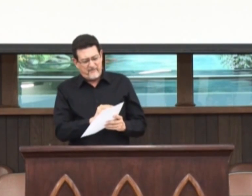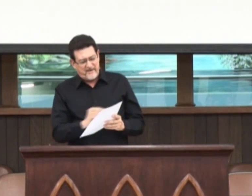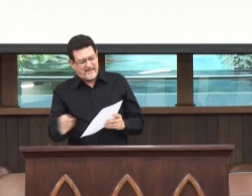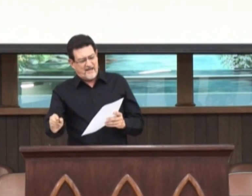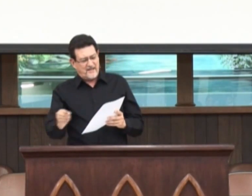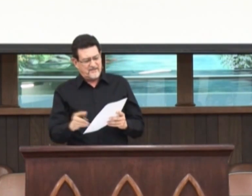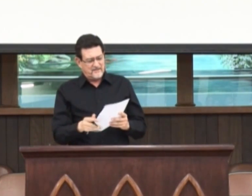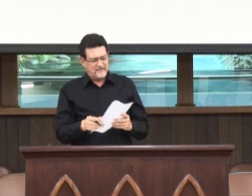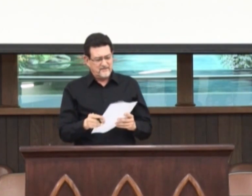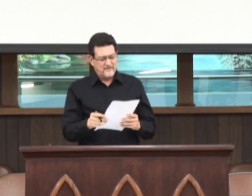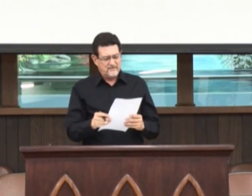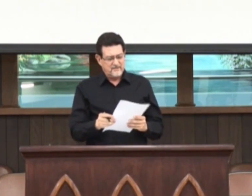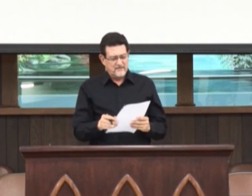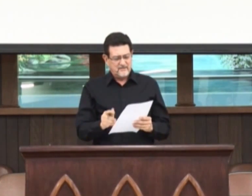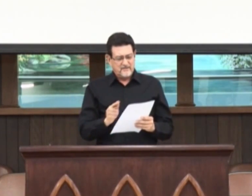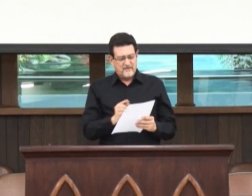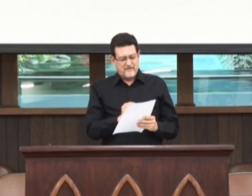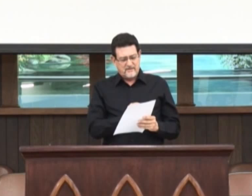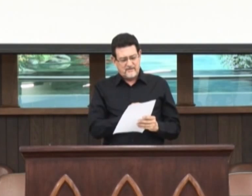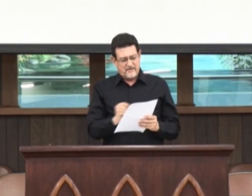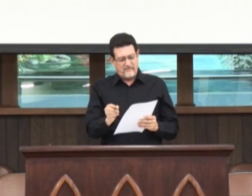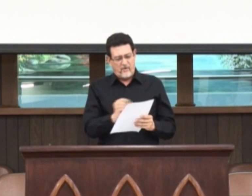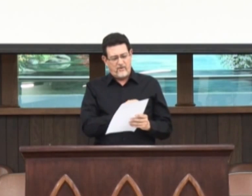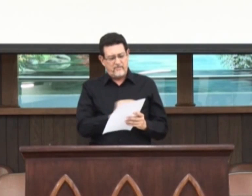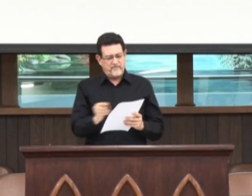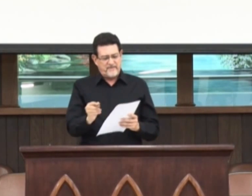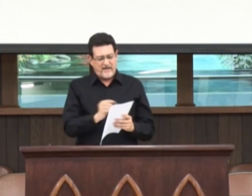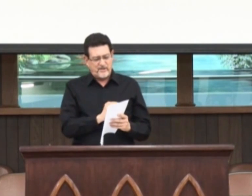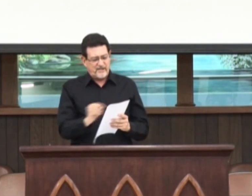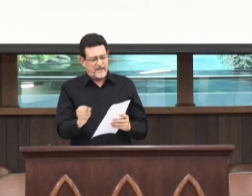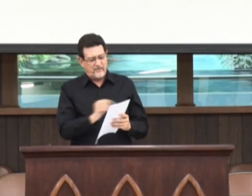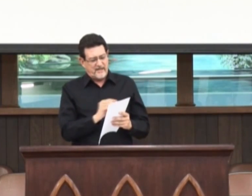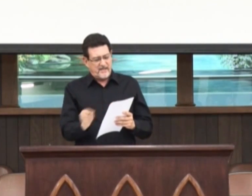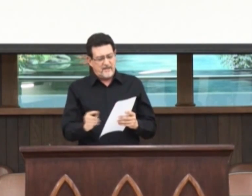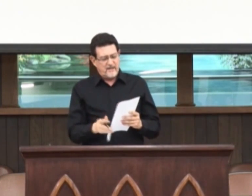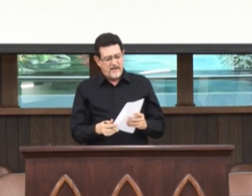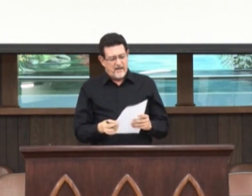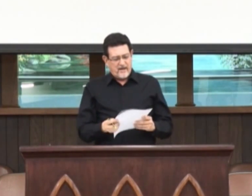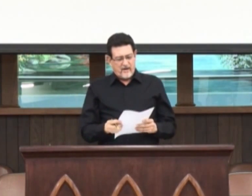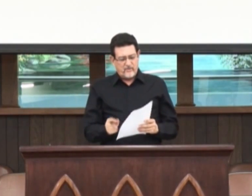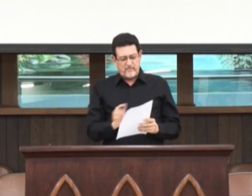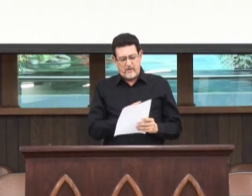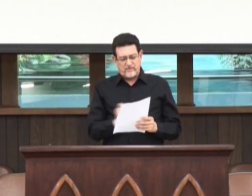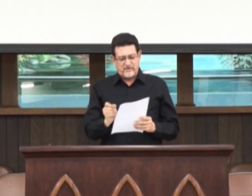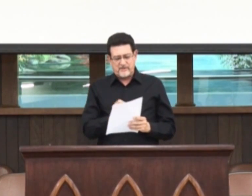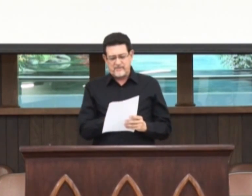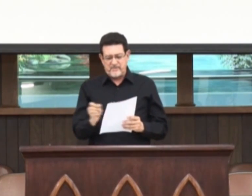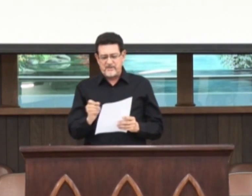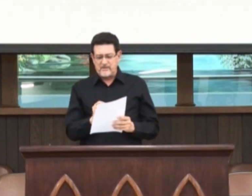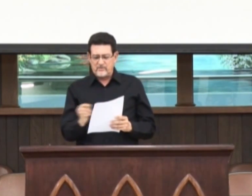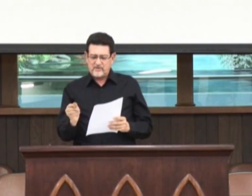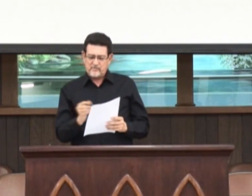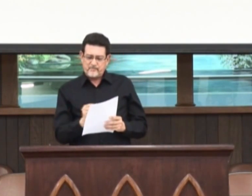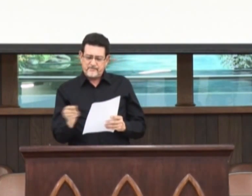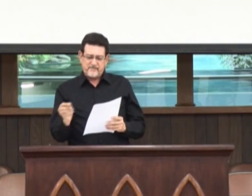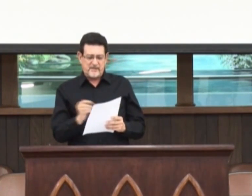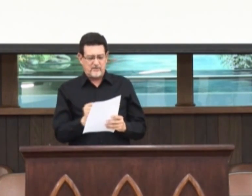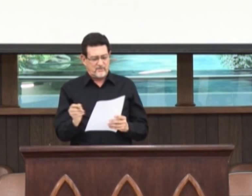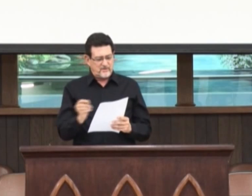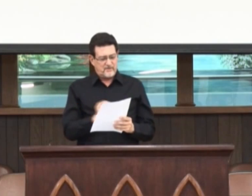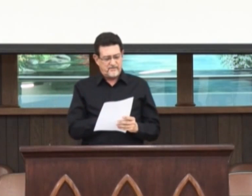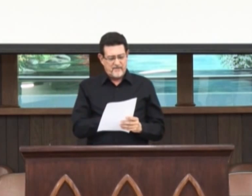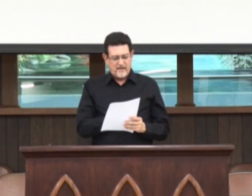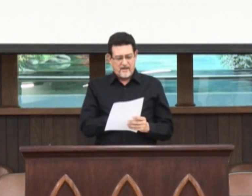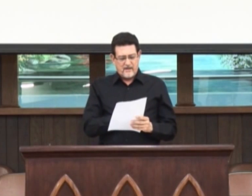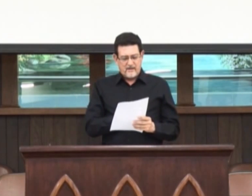parceiros para a vida, e vou preenchendo ali os meus pedidos.